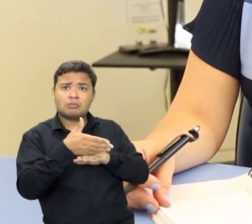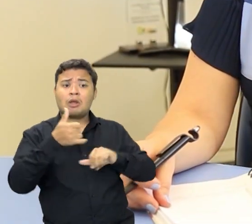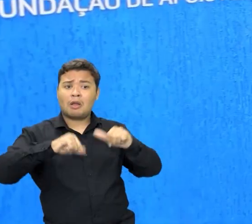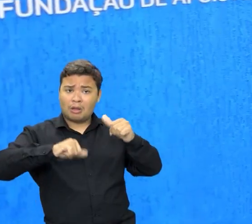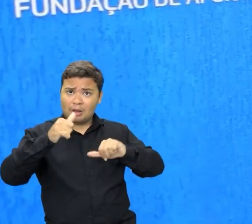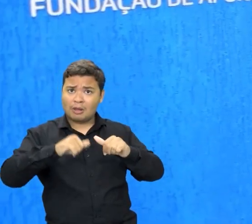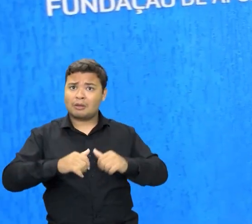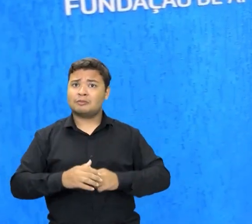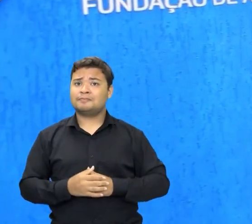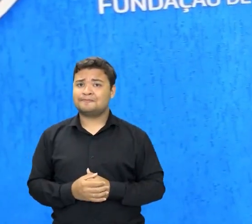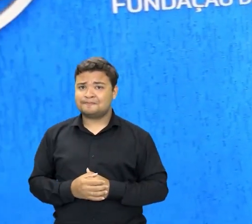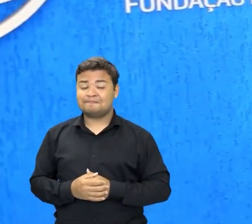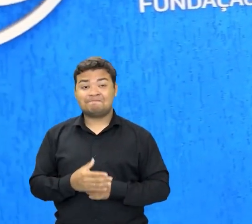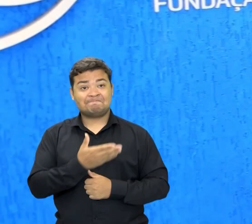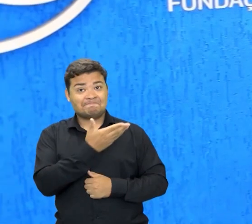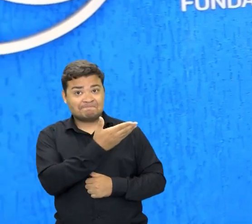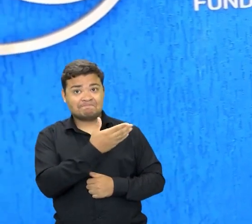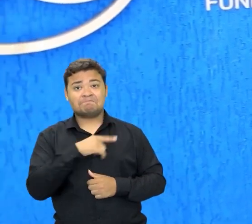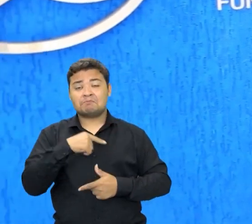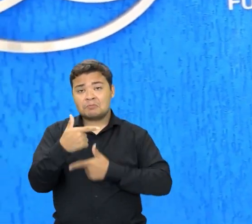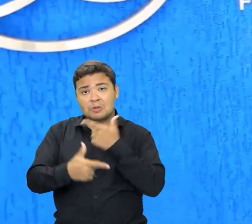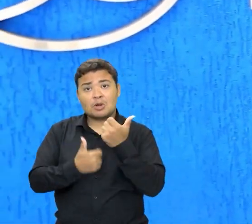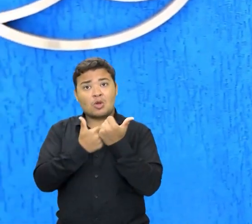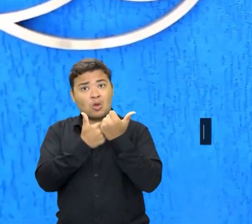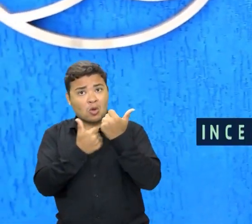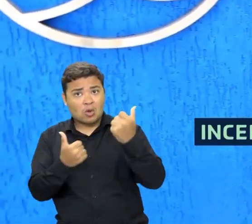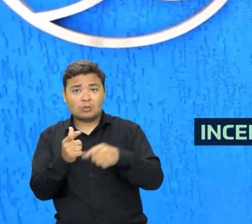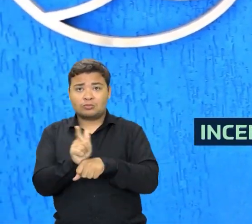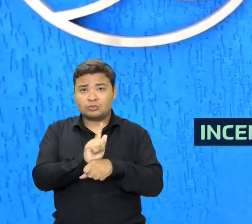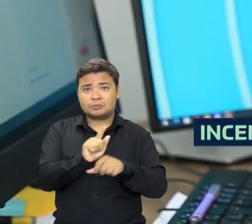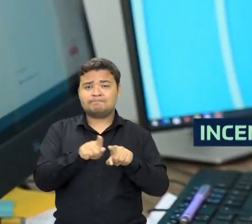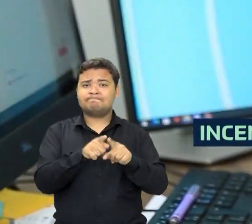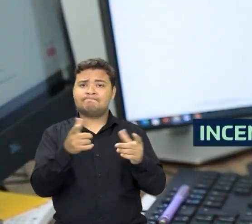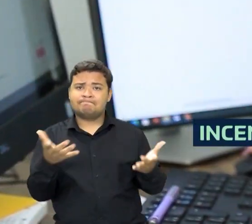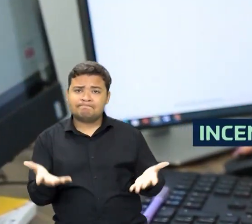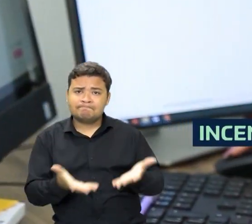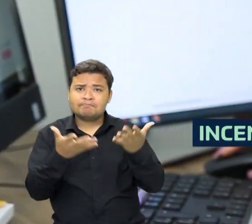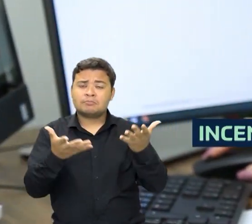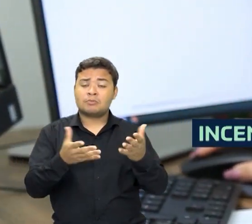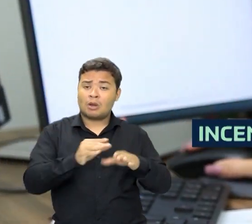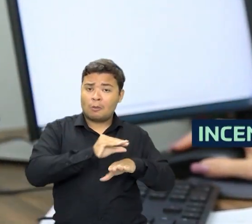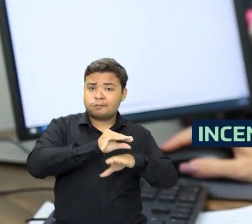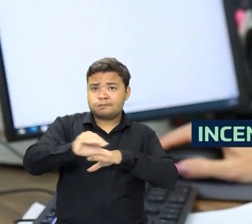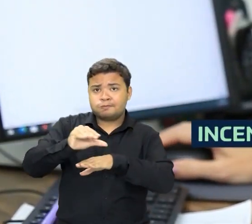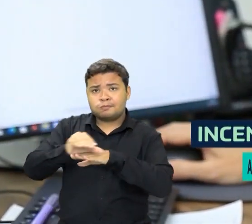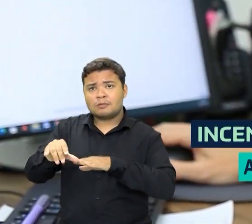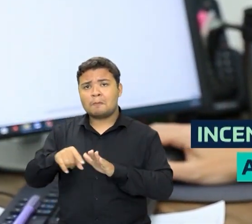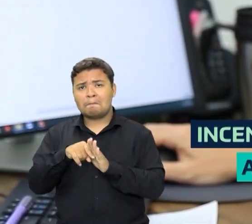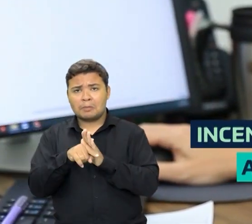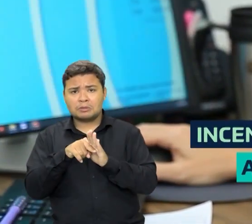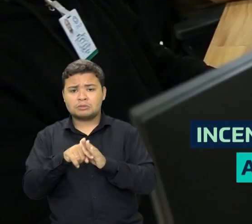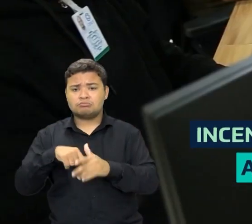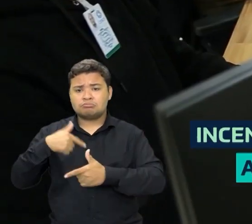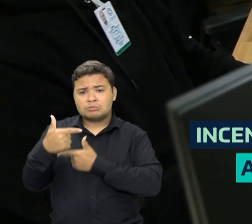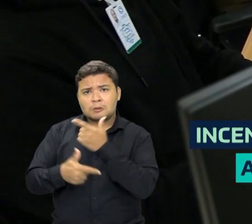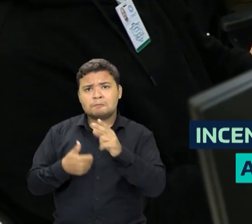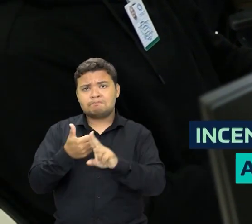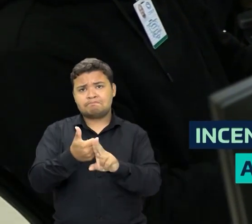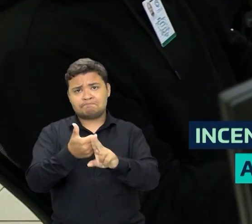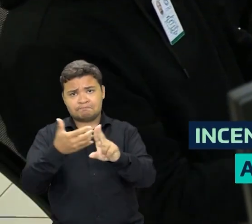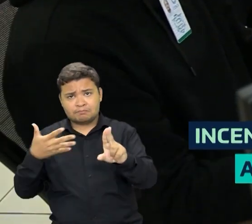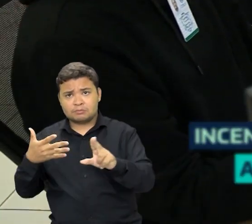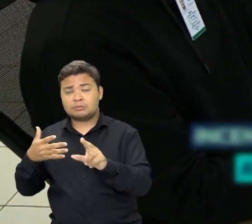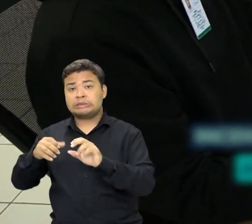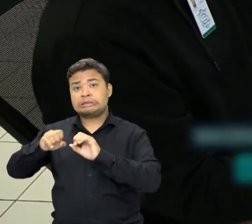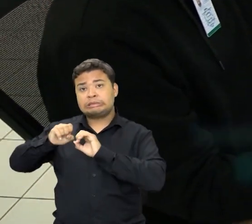também estaduais, voltadas para os usuários do Sistema Único de Saúde, o SUS, todas elas consideradas